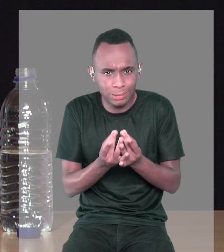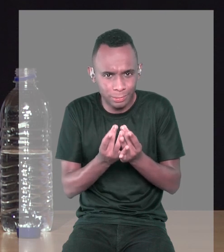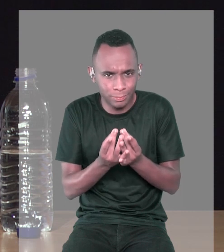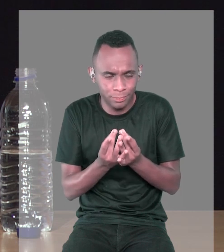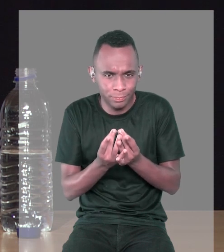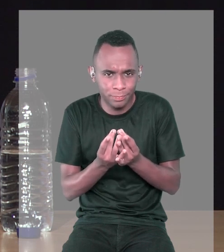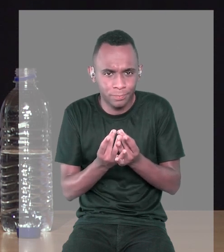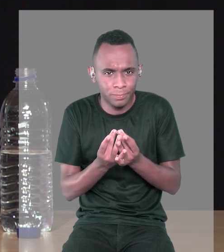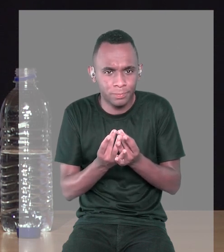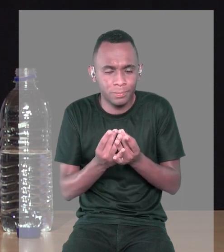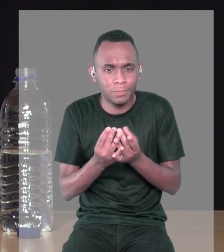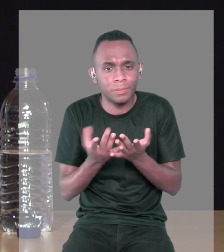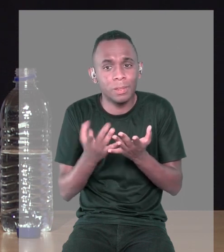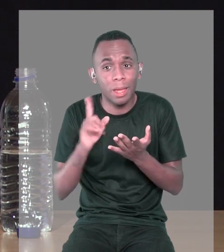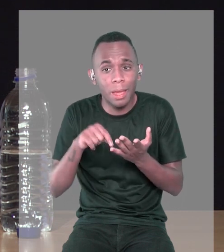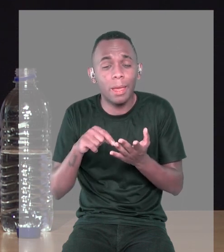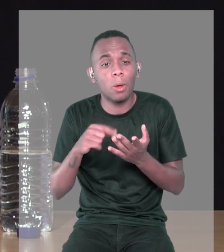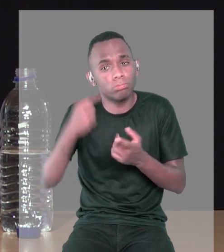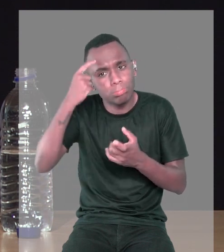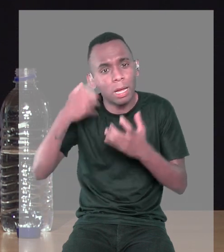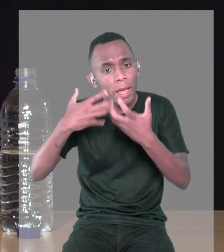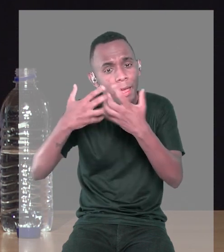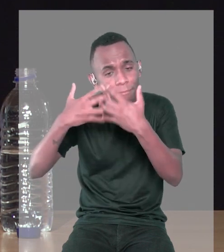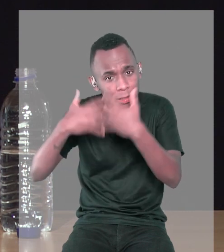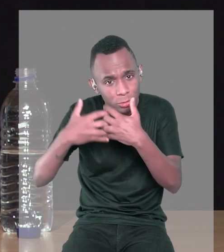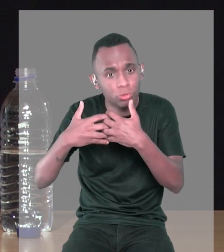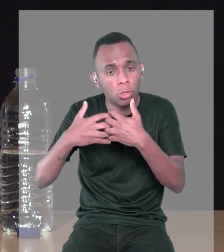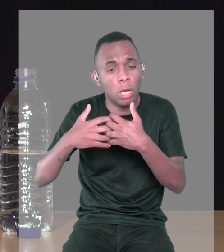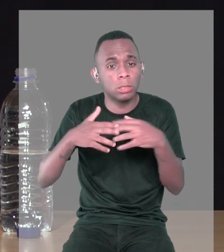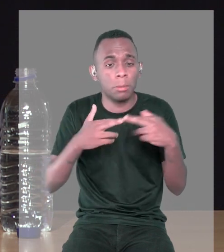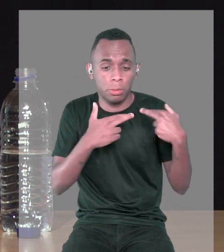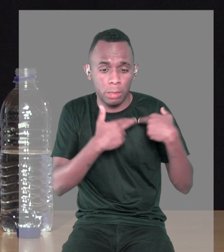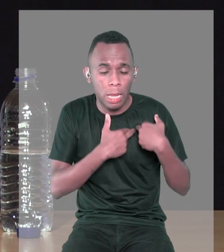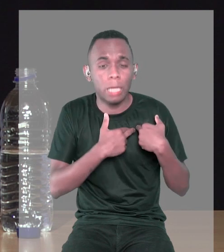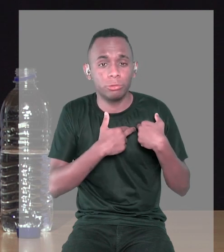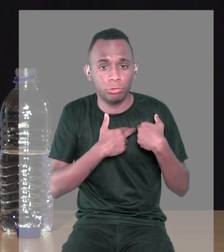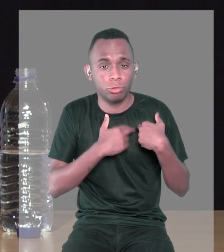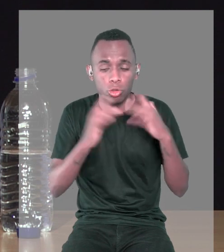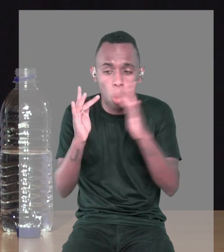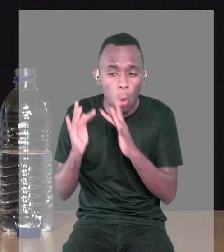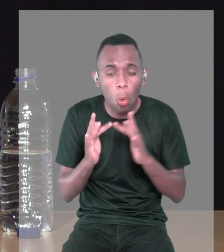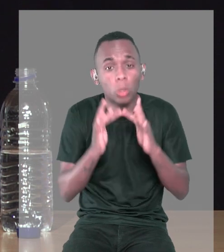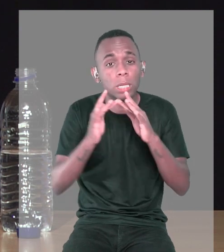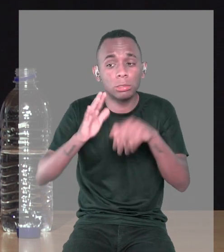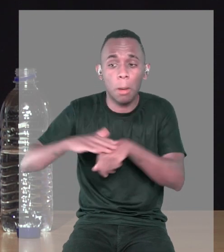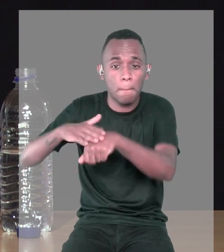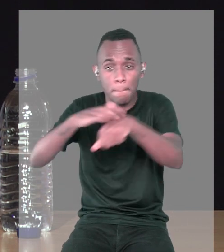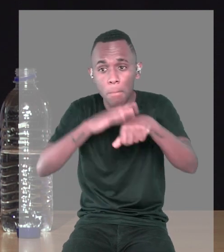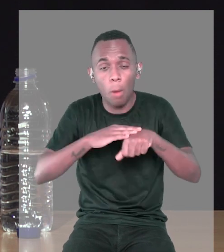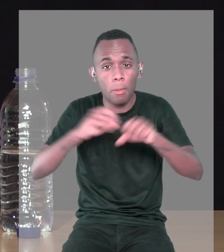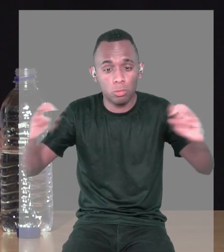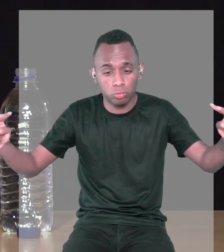de menos socializável, de refratário aos papéis e imagens